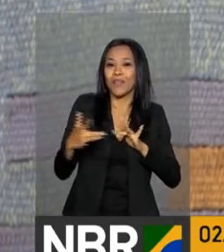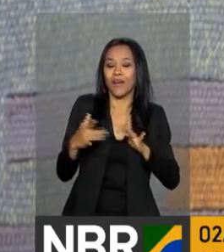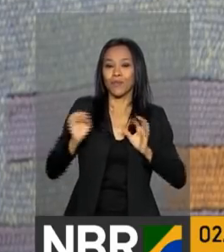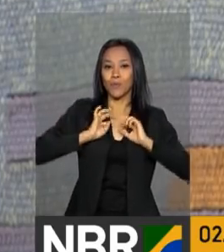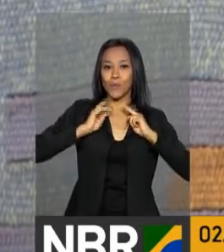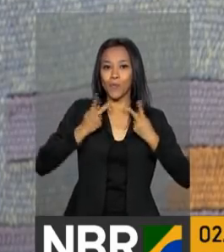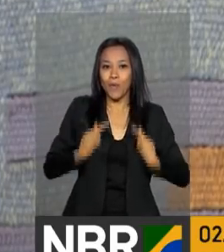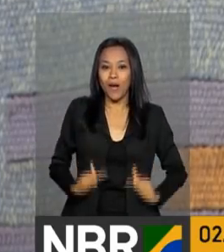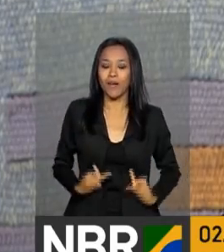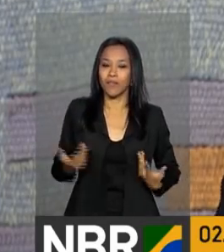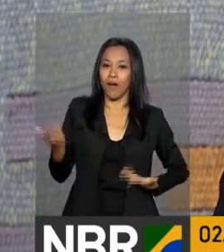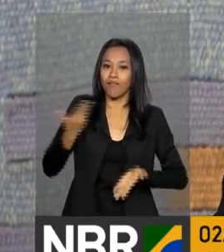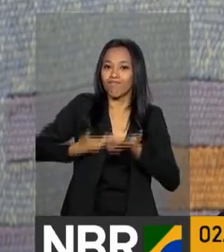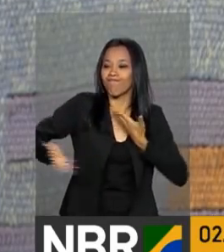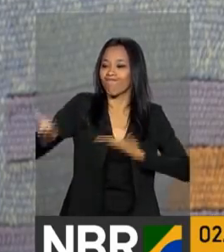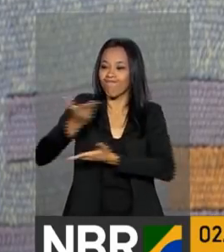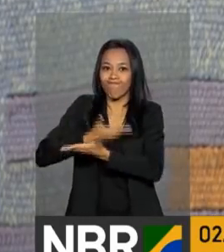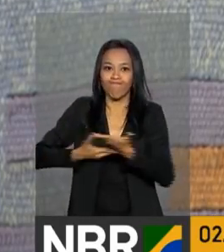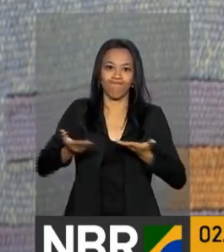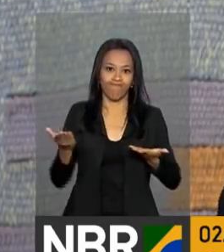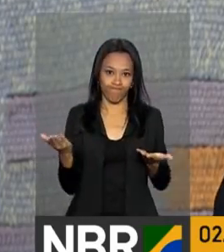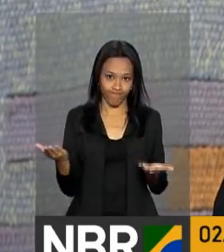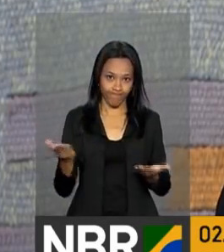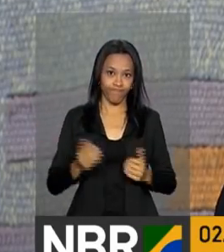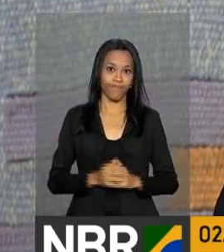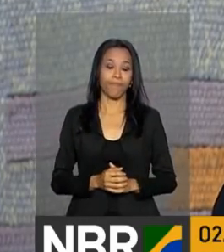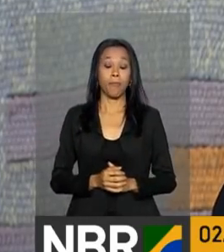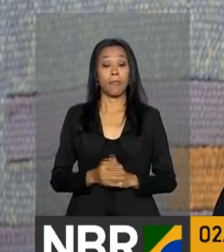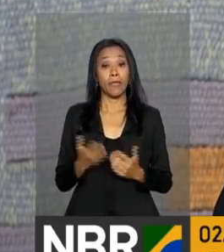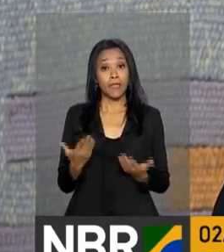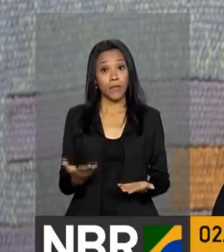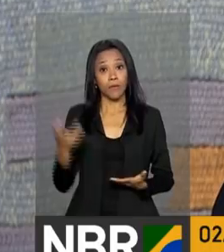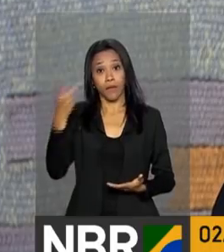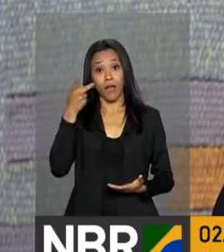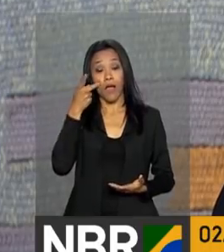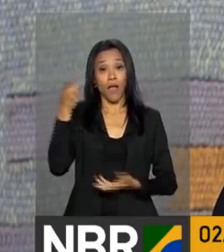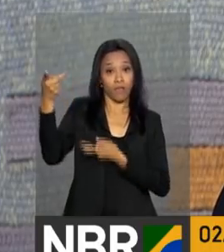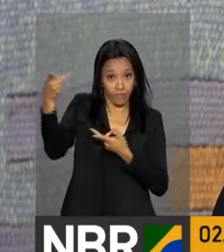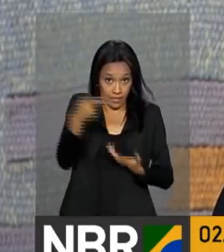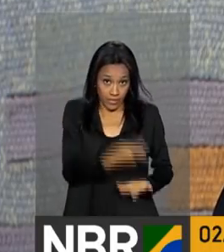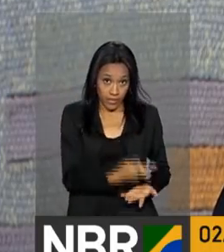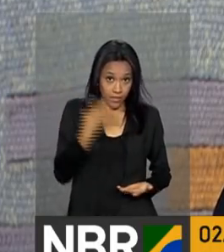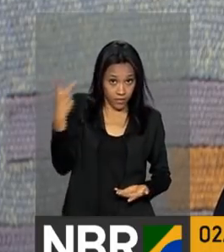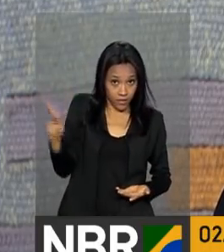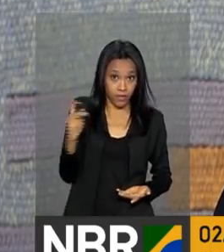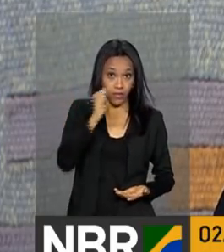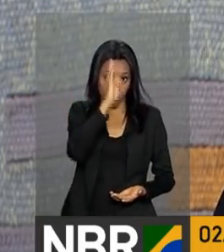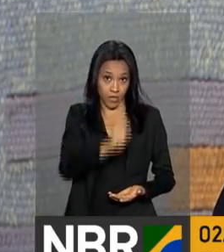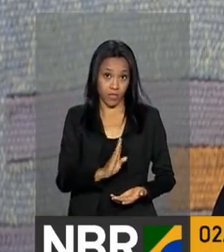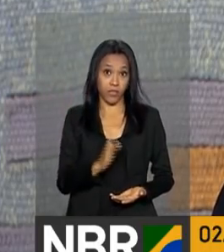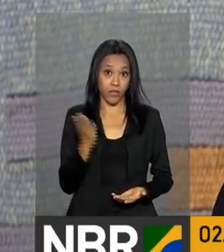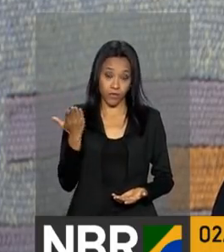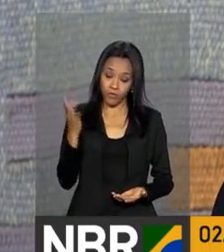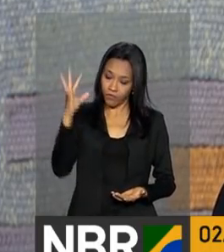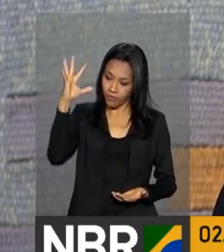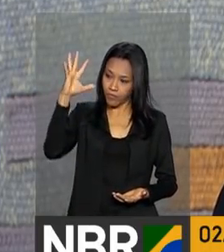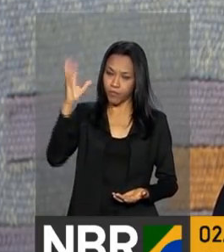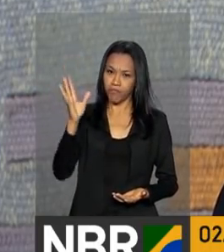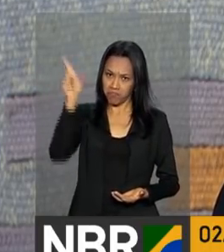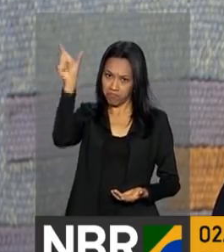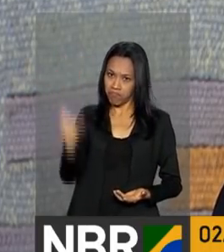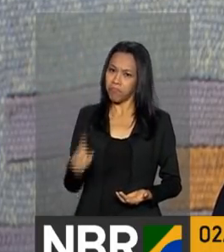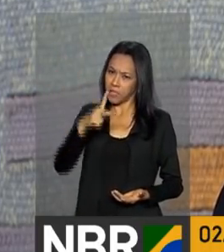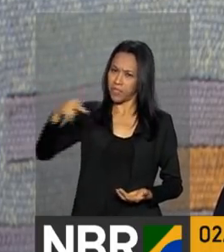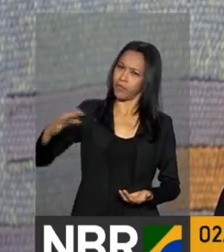nosso relacionamento. A visita de Vossa Excelência, senhor presidente,